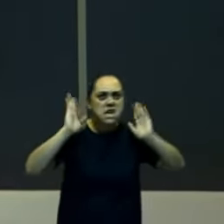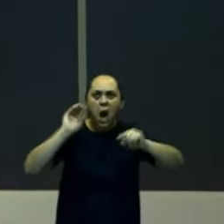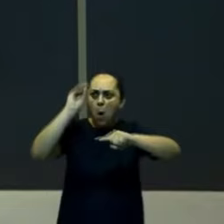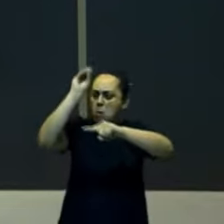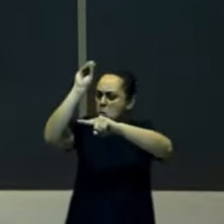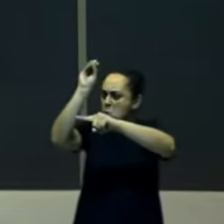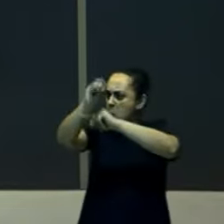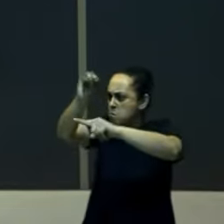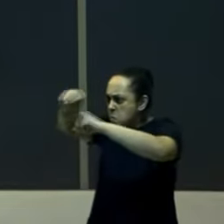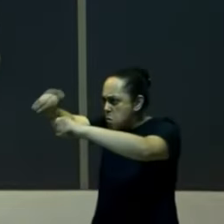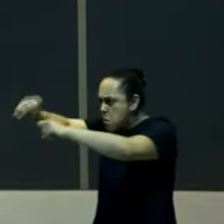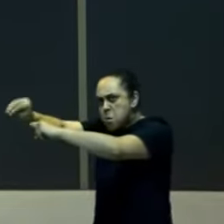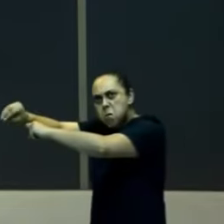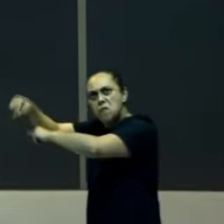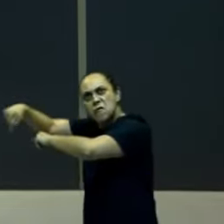batendo no portão,